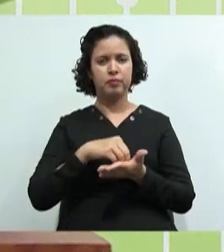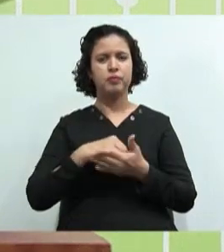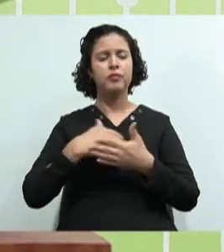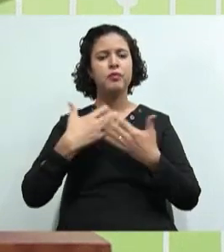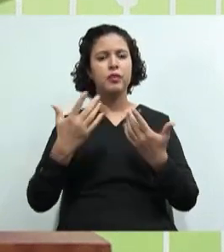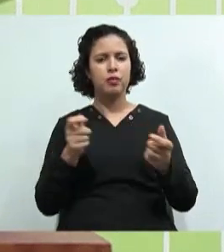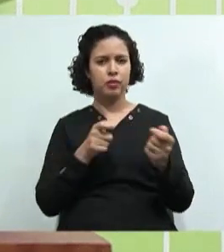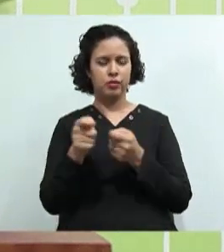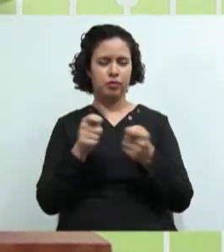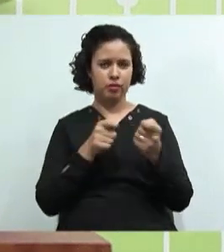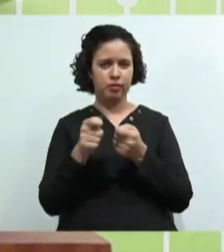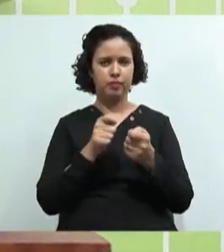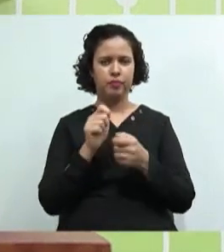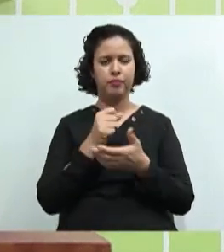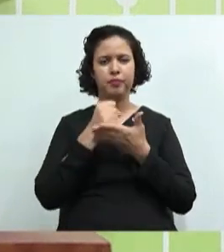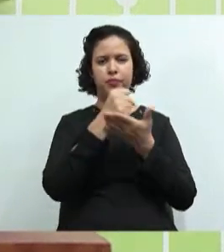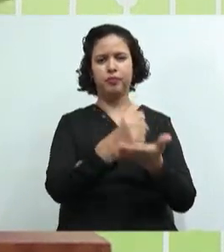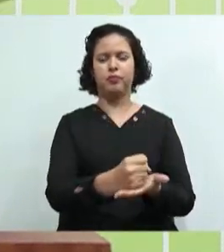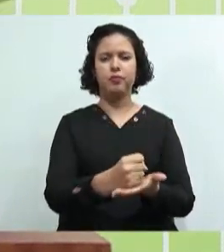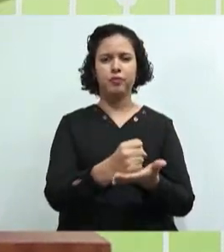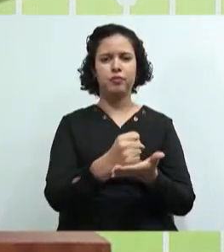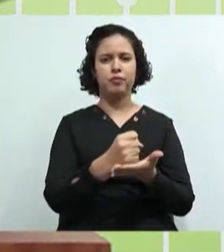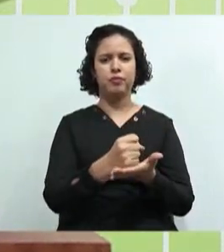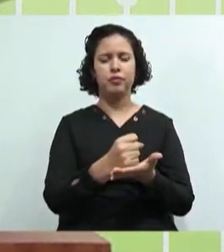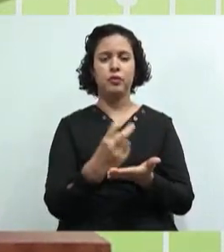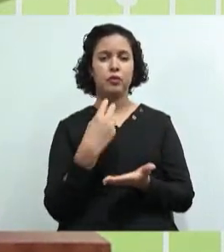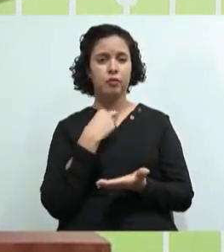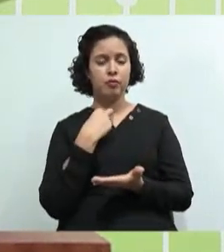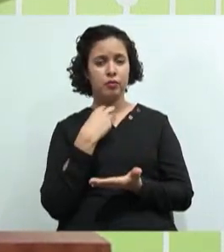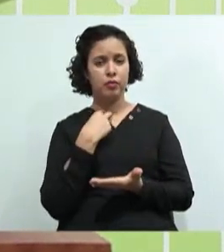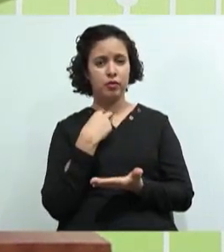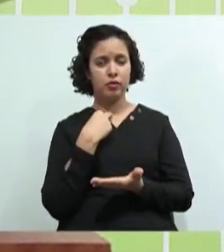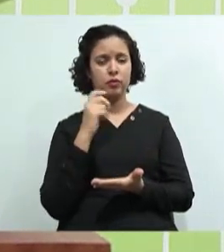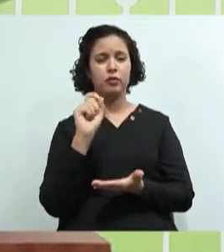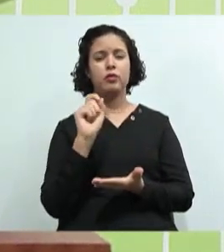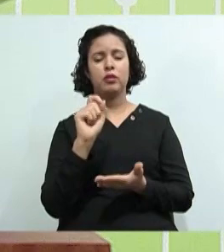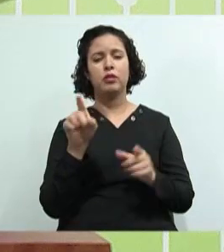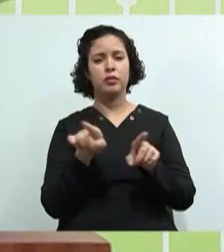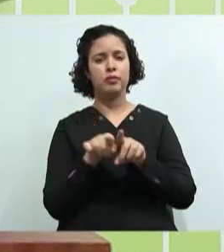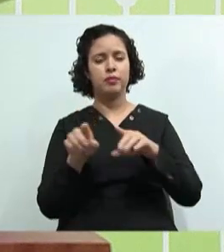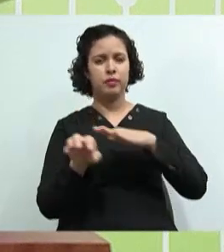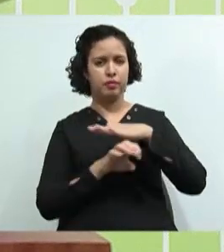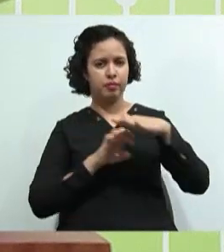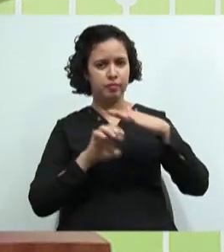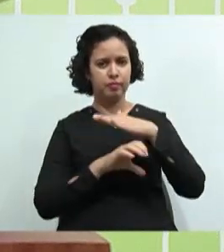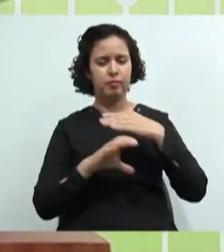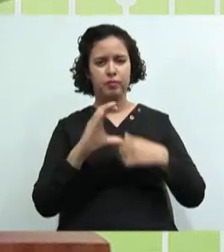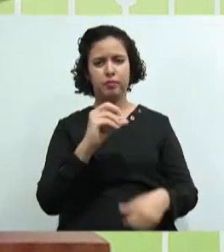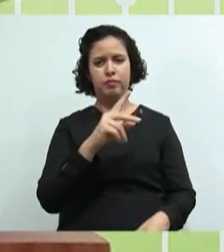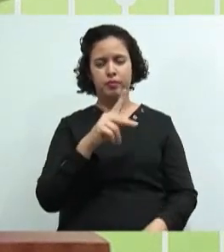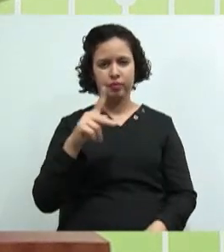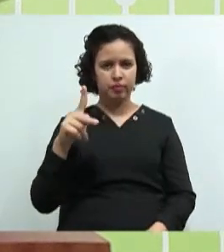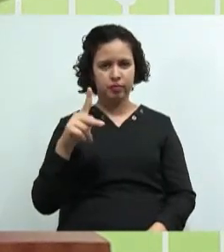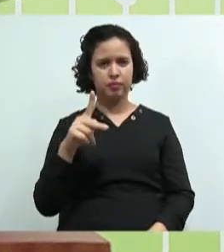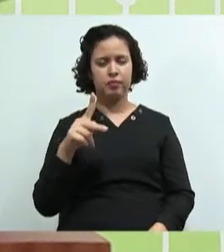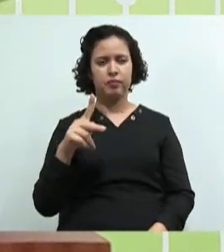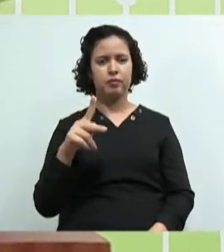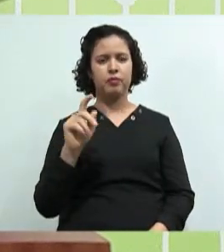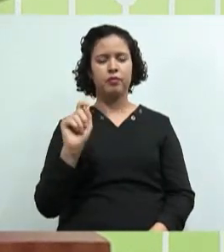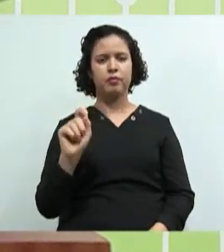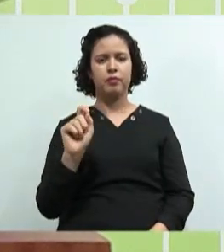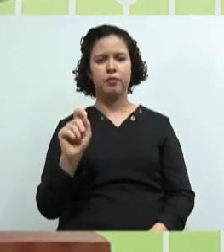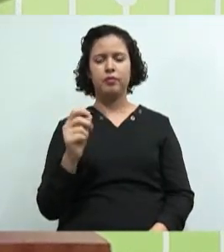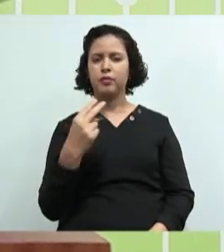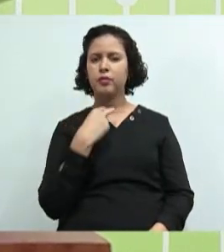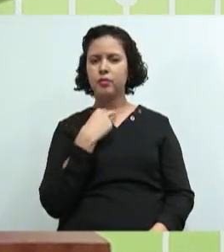tá? E o controle serve exatamente para isso. Nós não podemos deixar, e as organizações, as cooperativas, entre tantas outras,